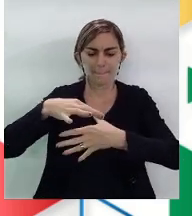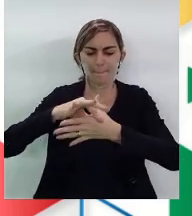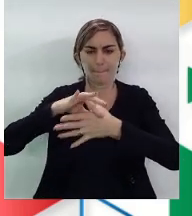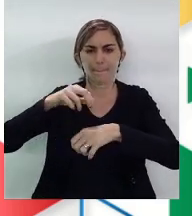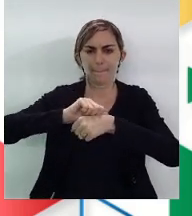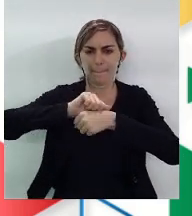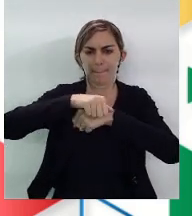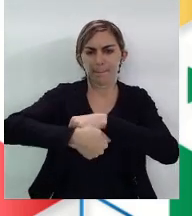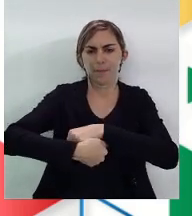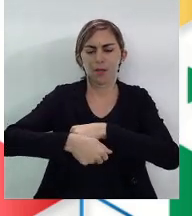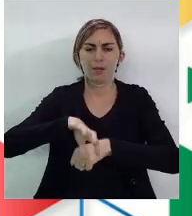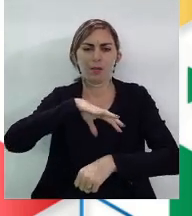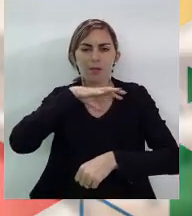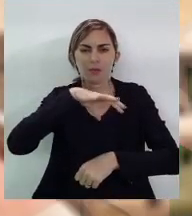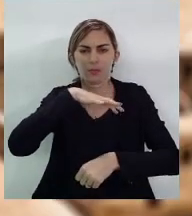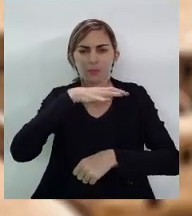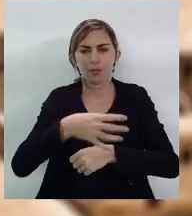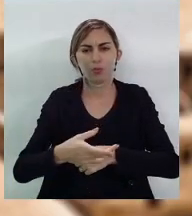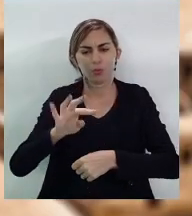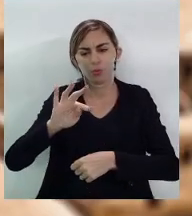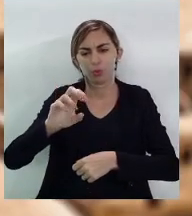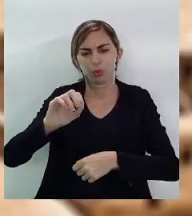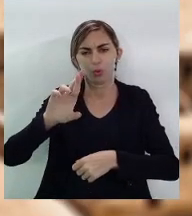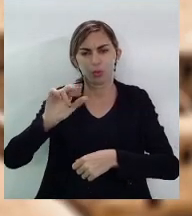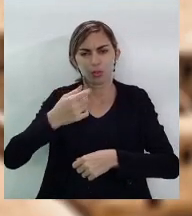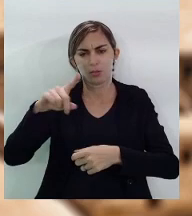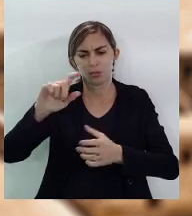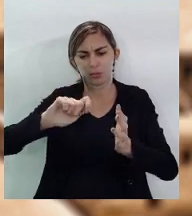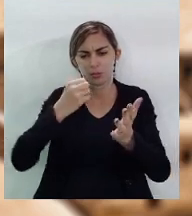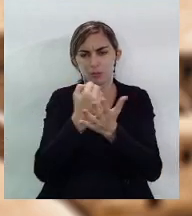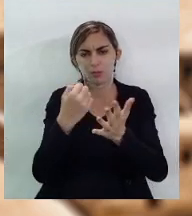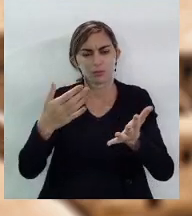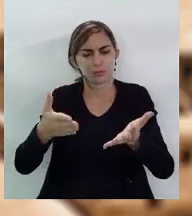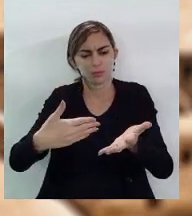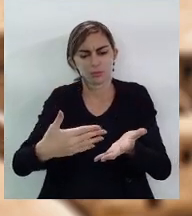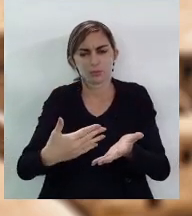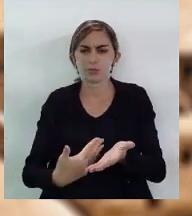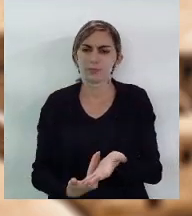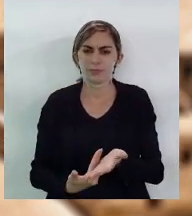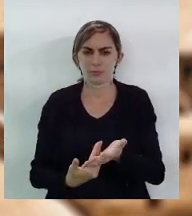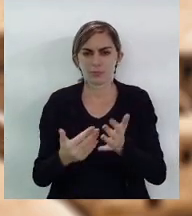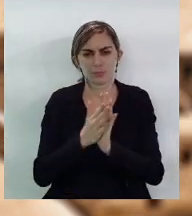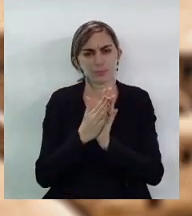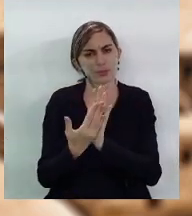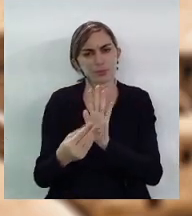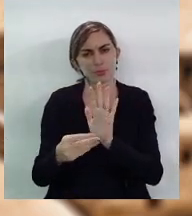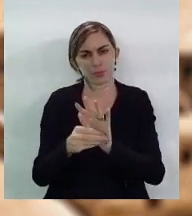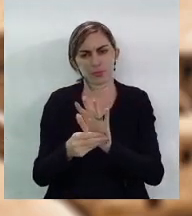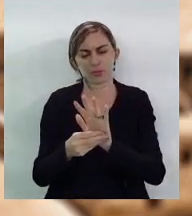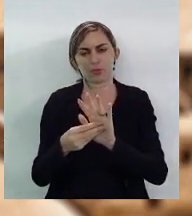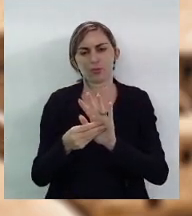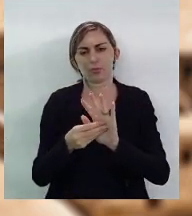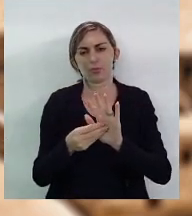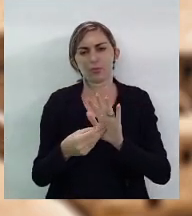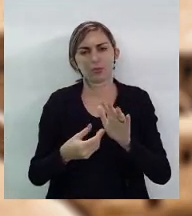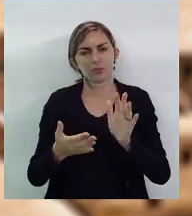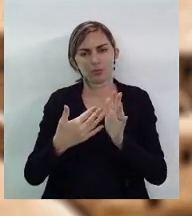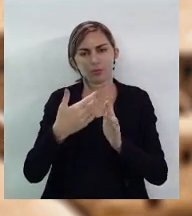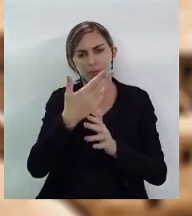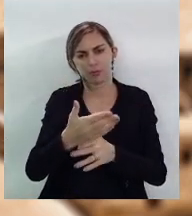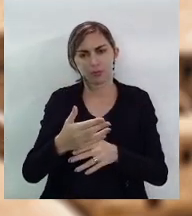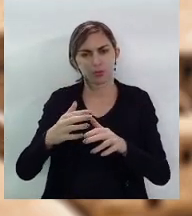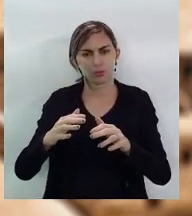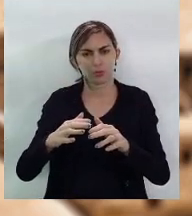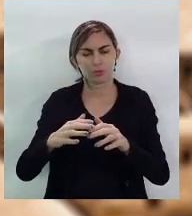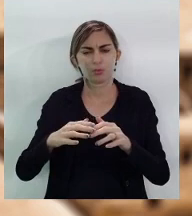essa curiosidade, nós temos o quê? A Torá, os 5 primeiros livros da Bíblia que correspondem. Esse livro sagrado para